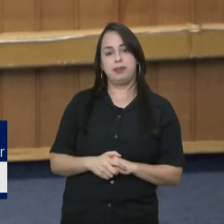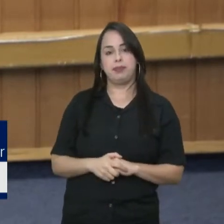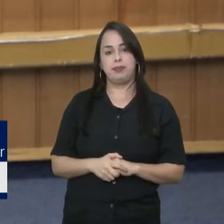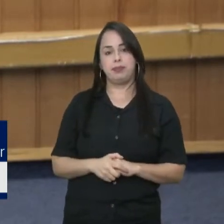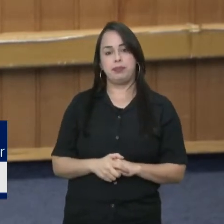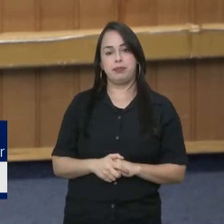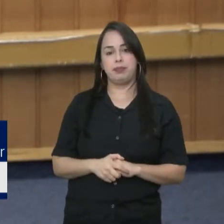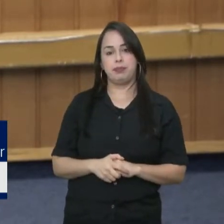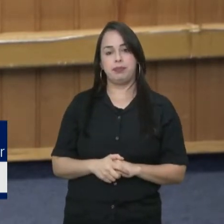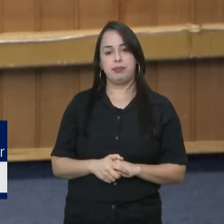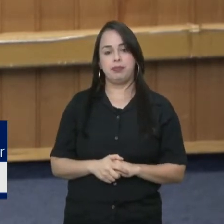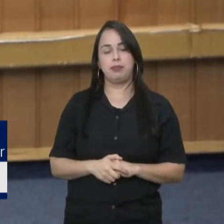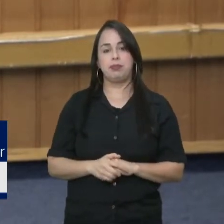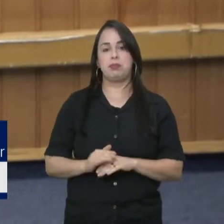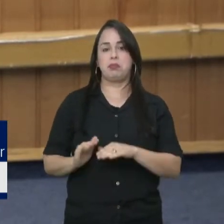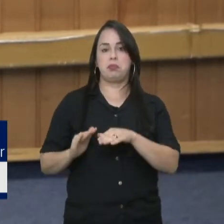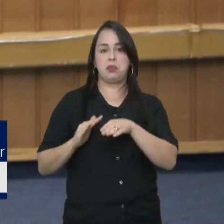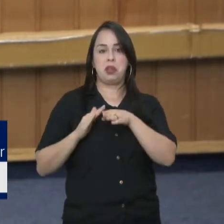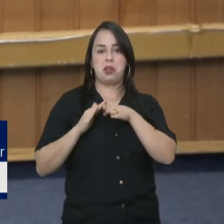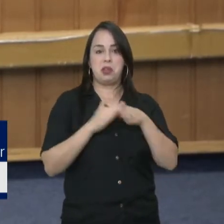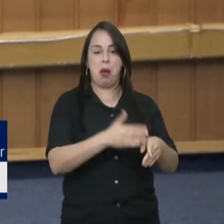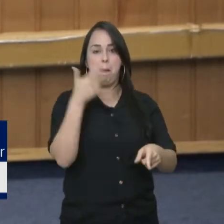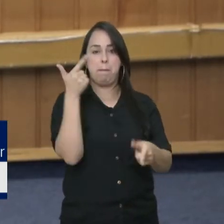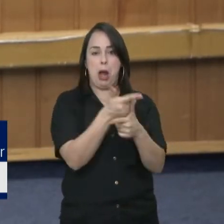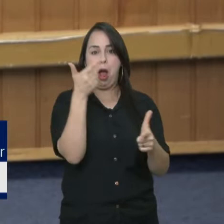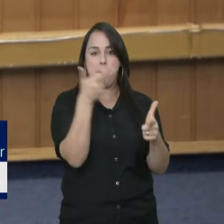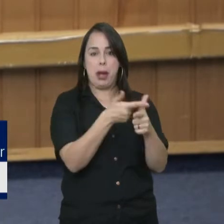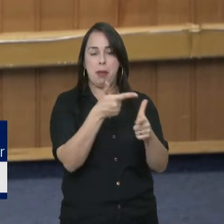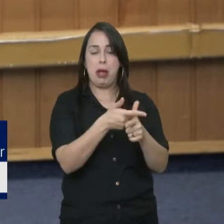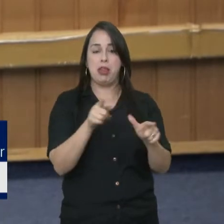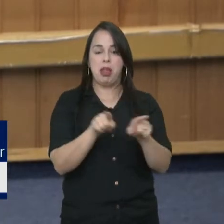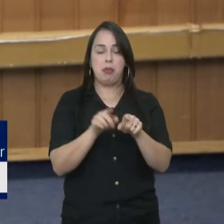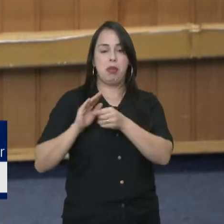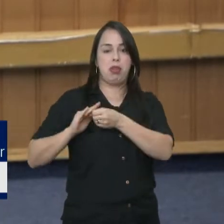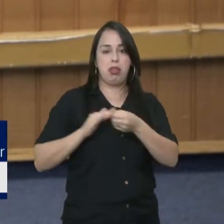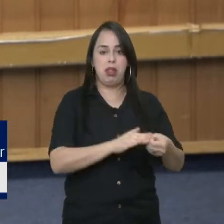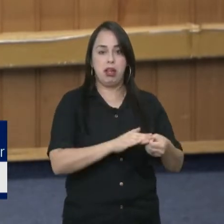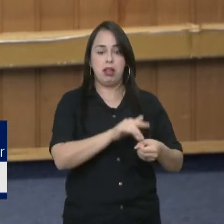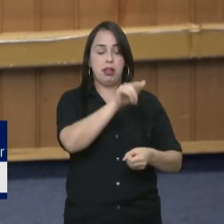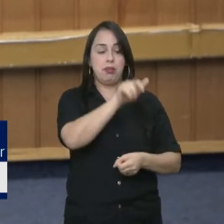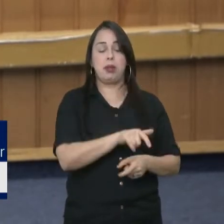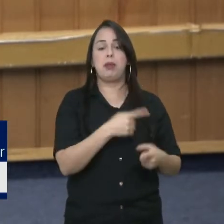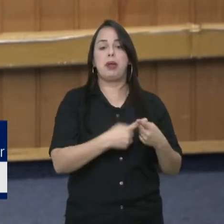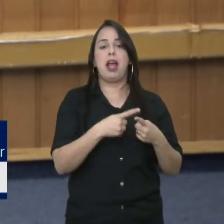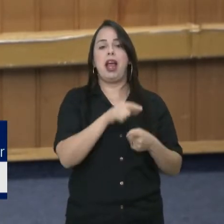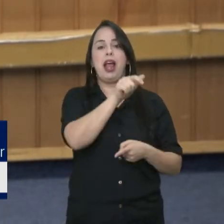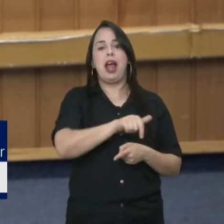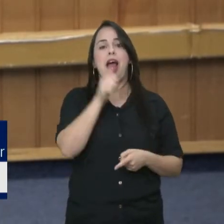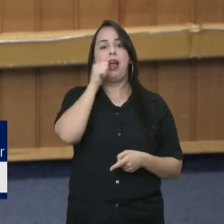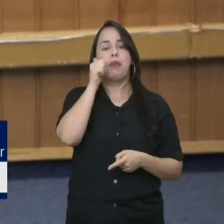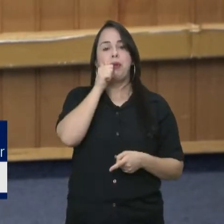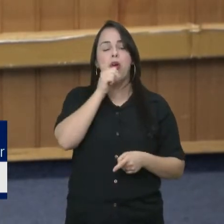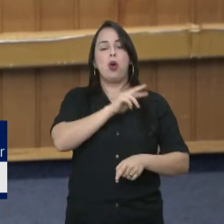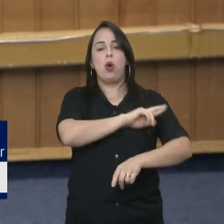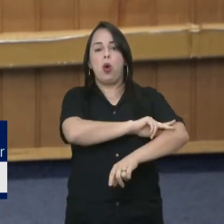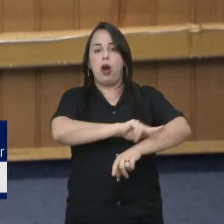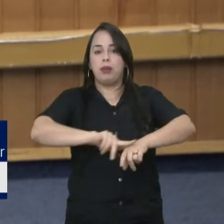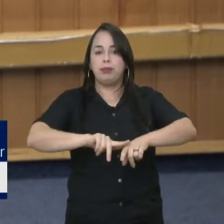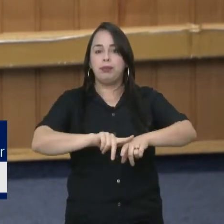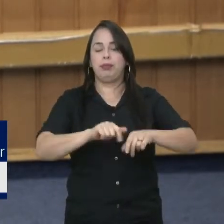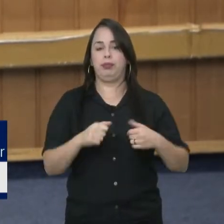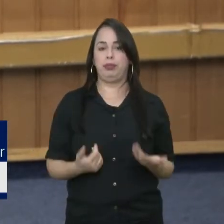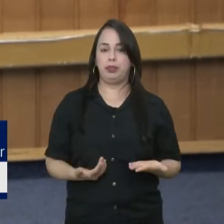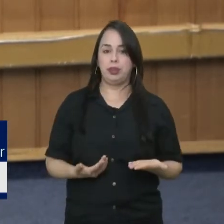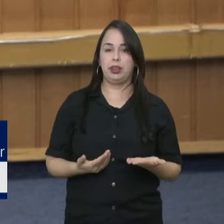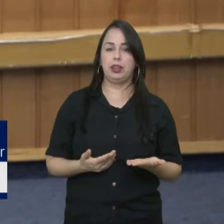de menosprezo ou discriminação à condição da mulher ou cor, raça ou etnia,